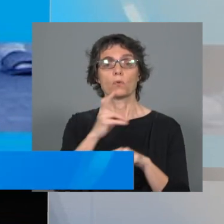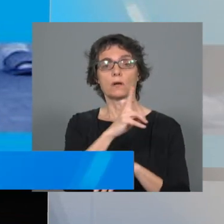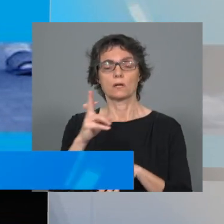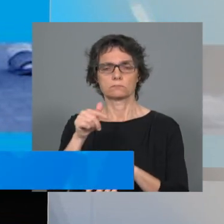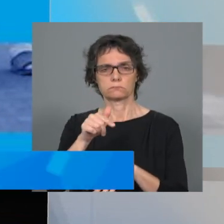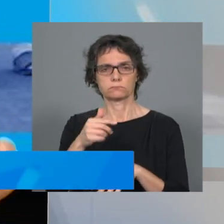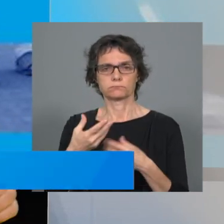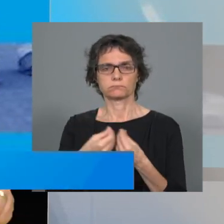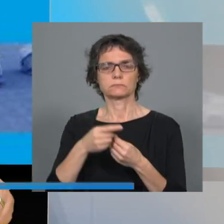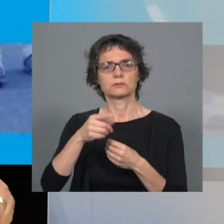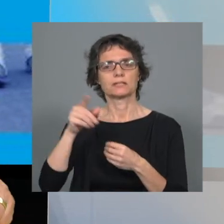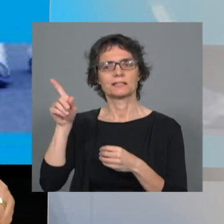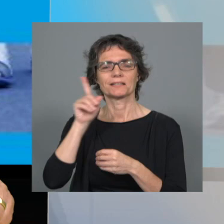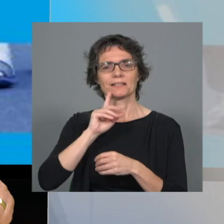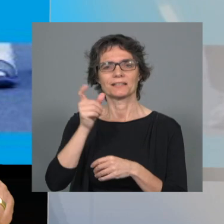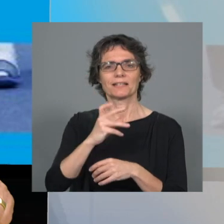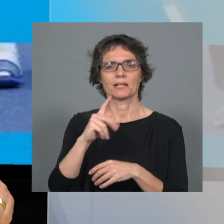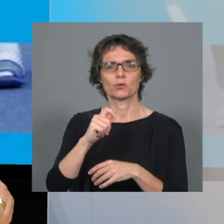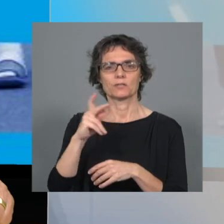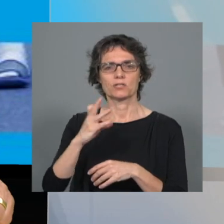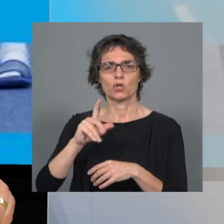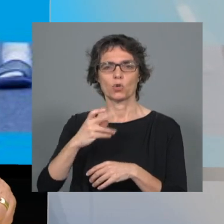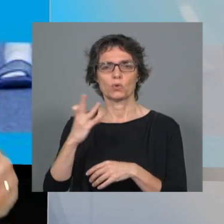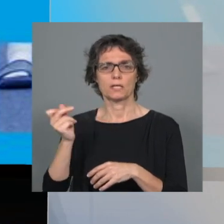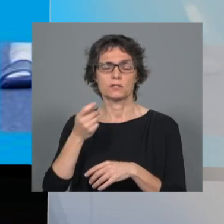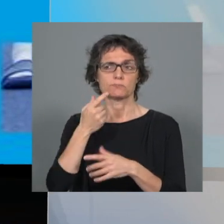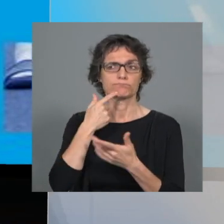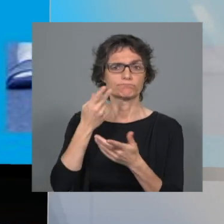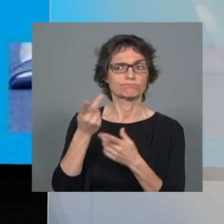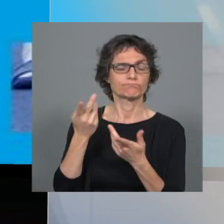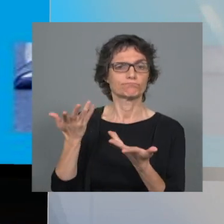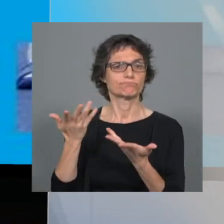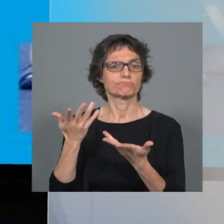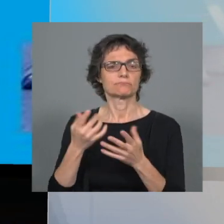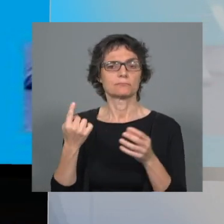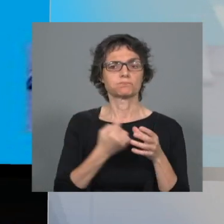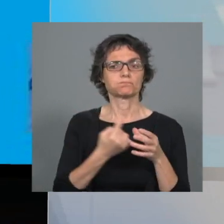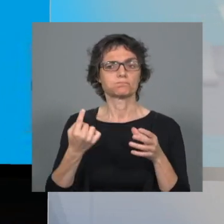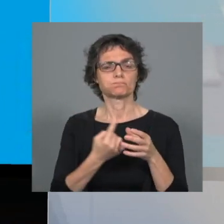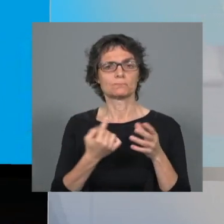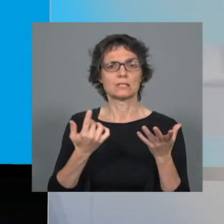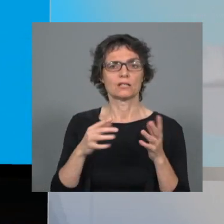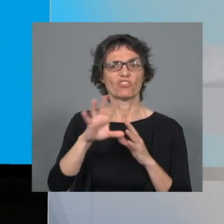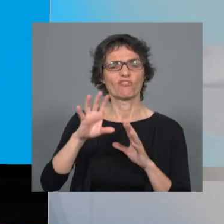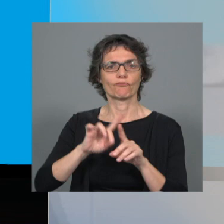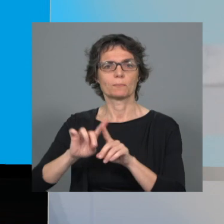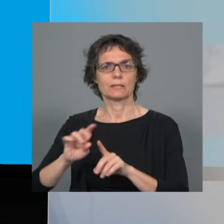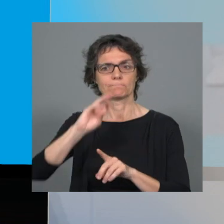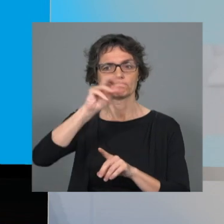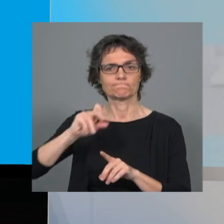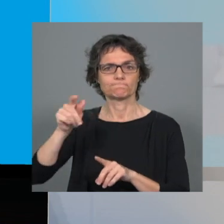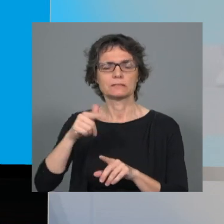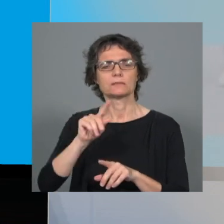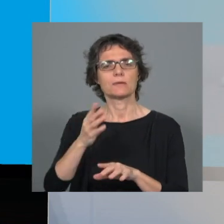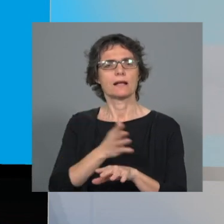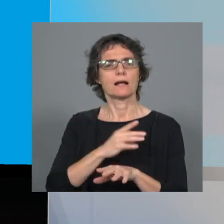contar com Eunice Lourenço para analisar os avanços e recuos de um desconfinamento a várias velocidades. Antes, porém,